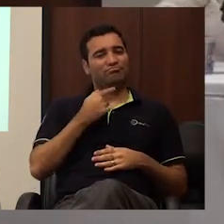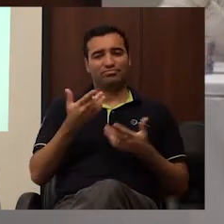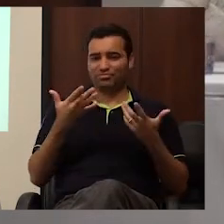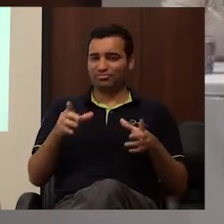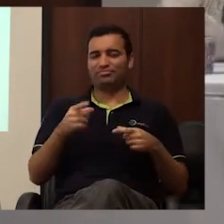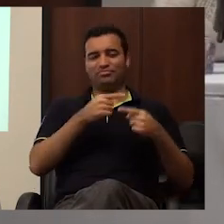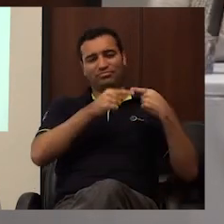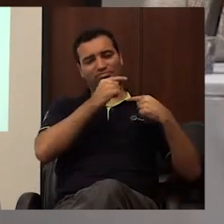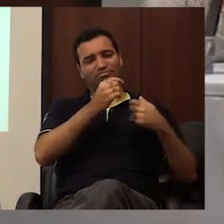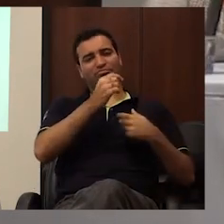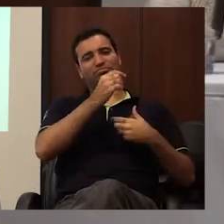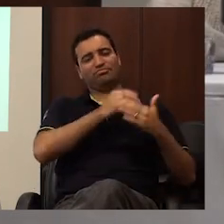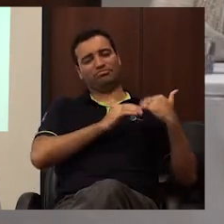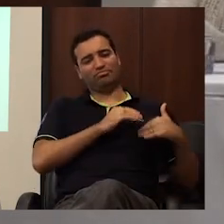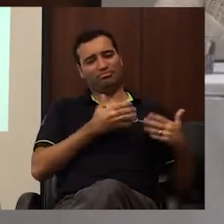se realize. Né?